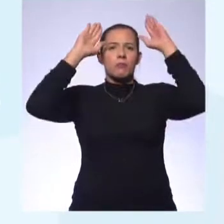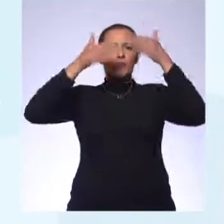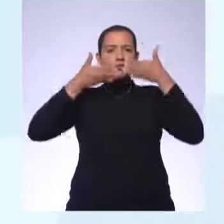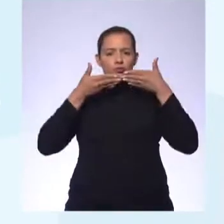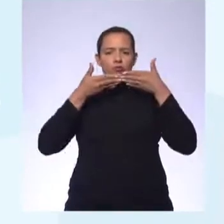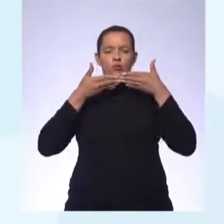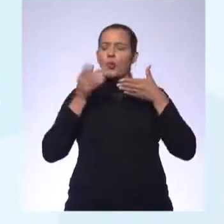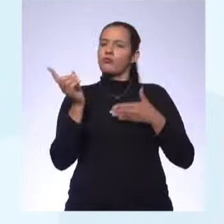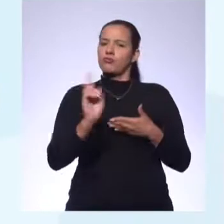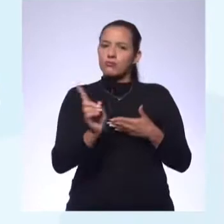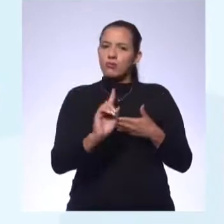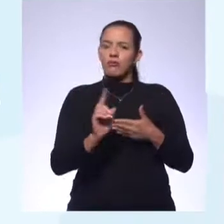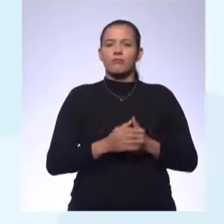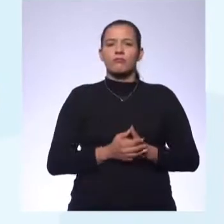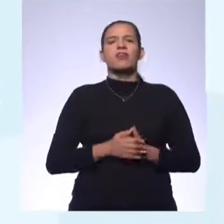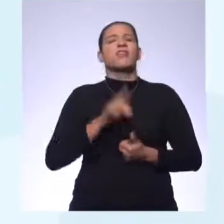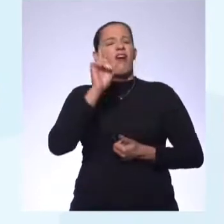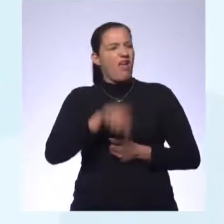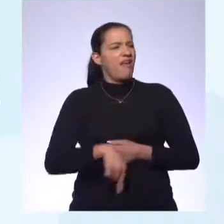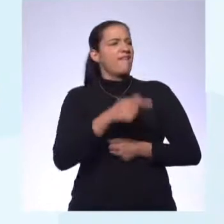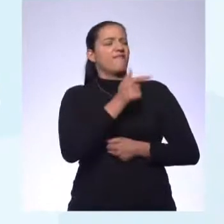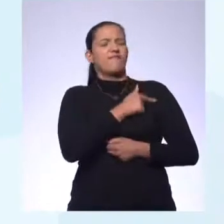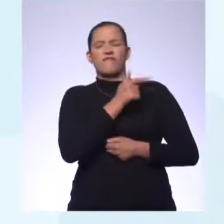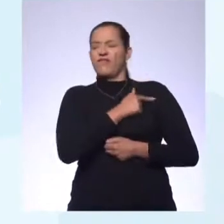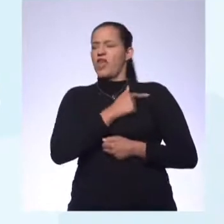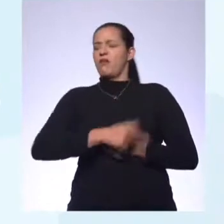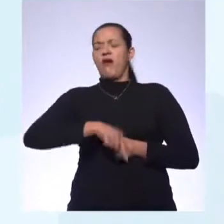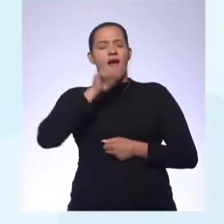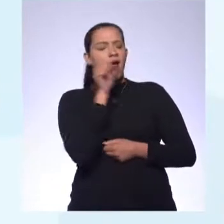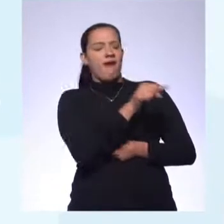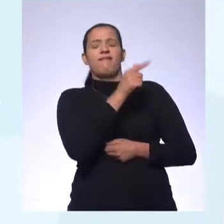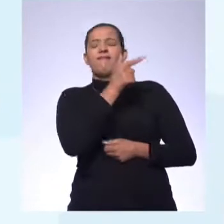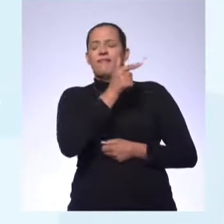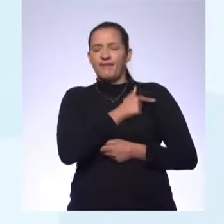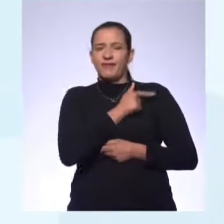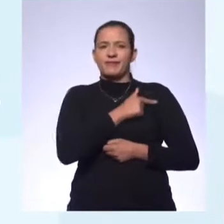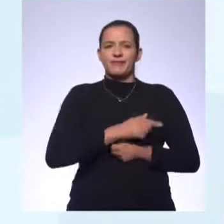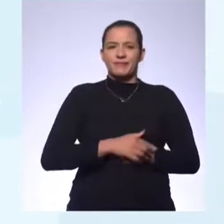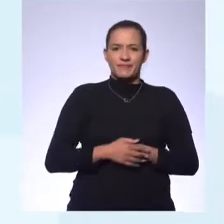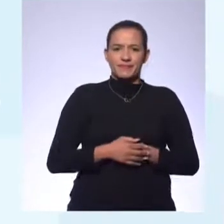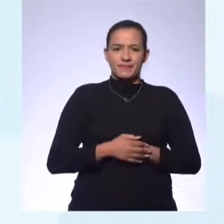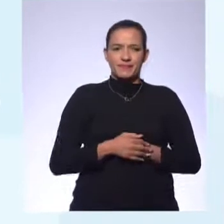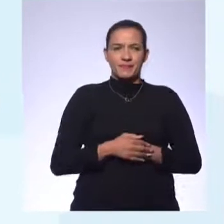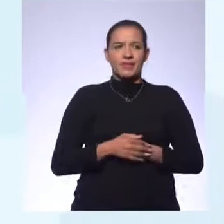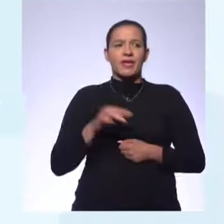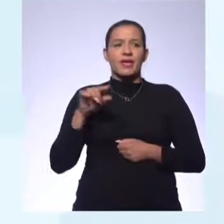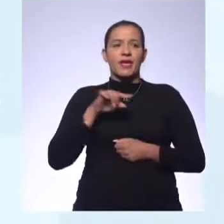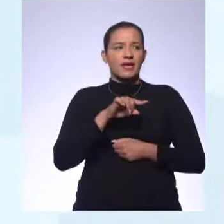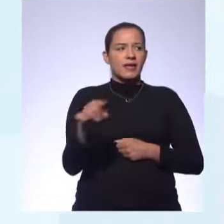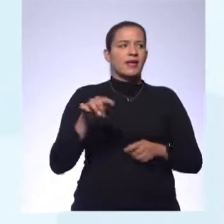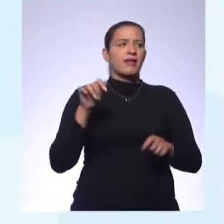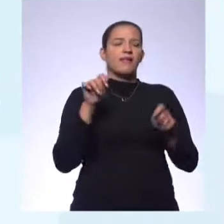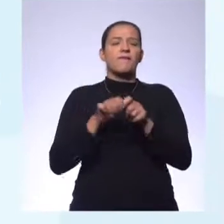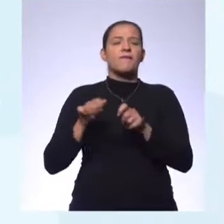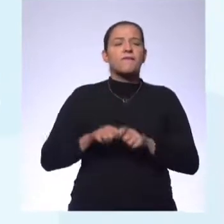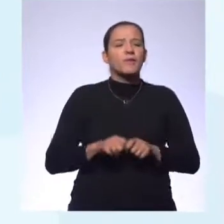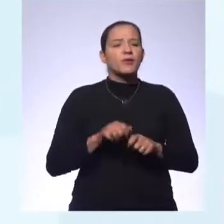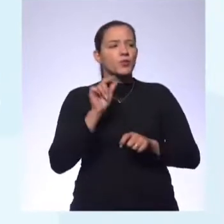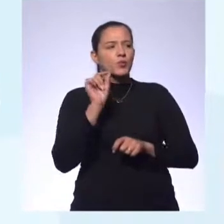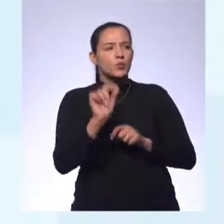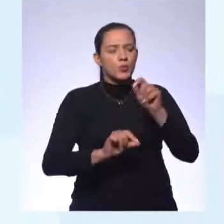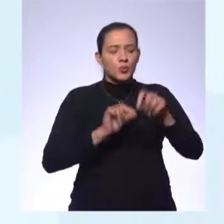ostra. Decididamente era feia, enormemente feia. Nisto, ela fez um movimento entre abrindo o